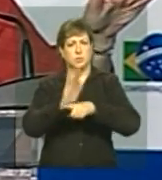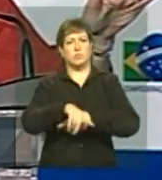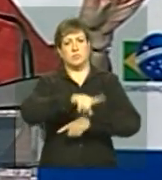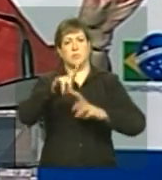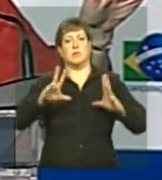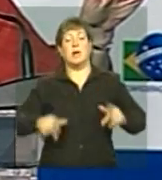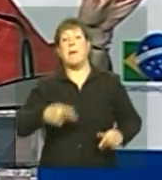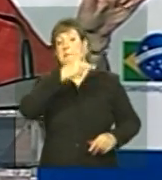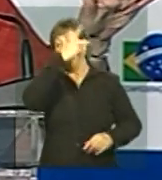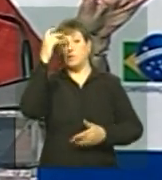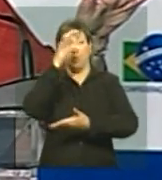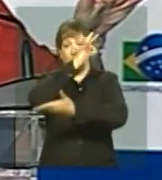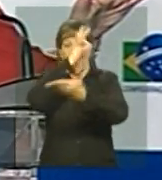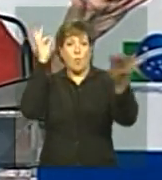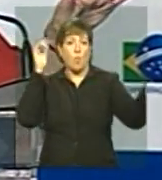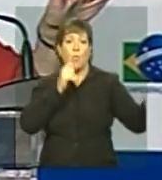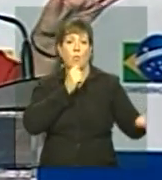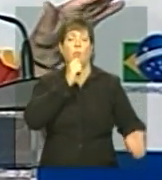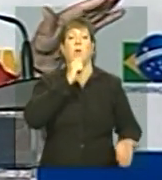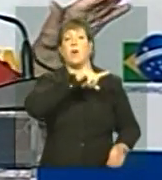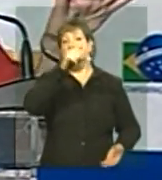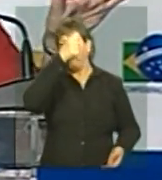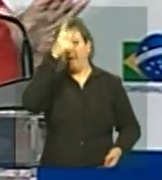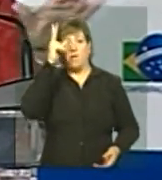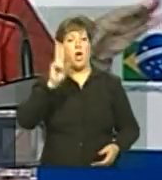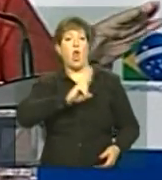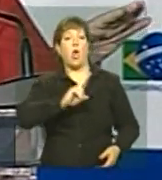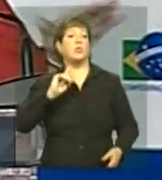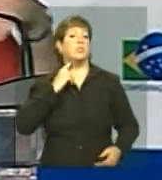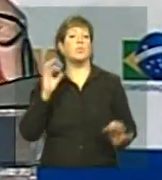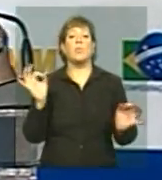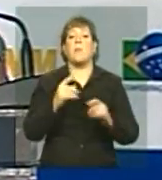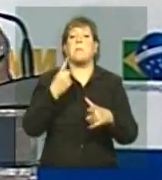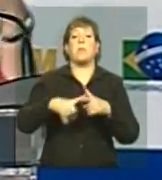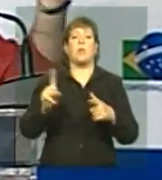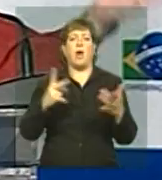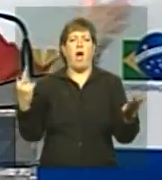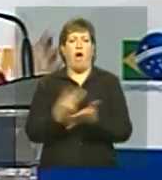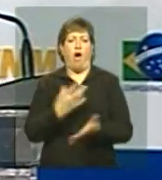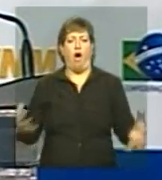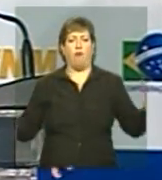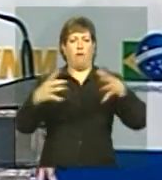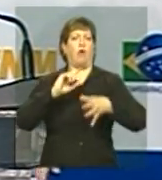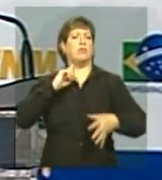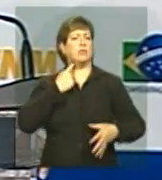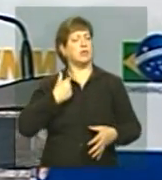pessoas inocentes, prefeitos que não têm nenhum problema, sejam